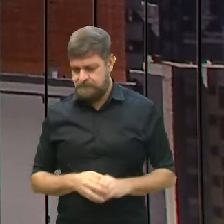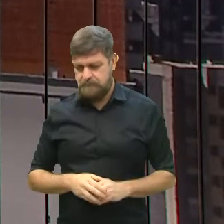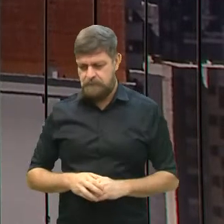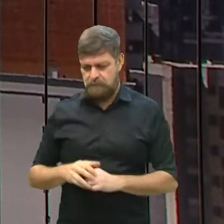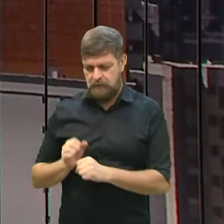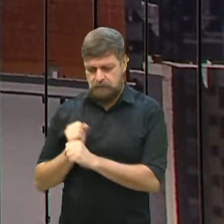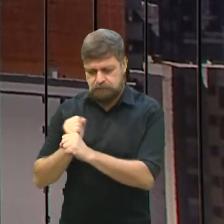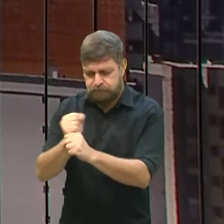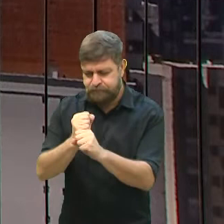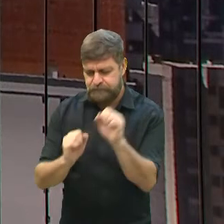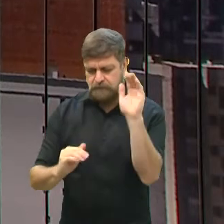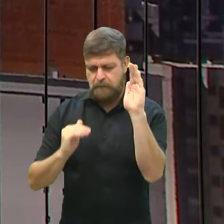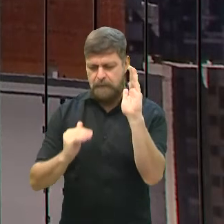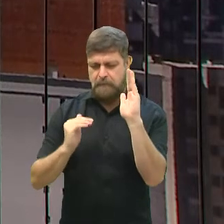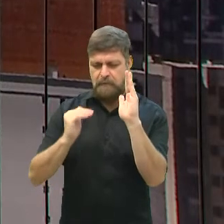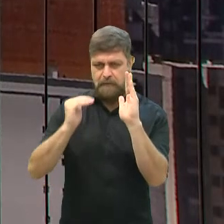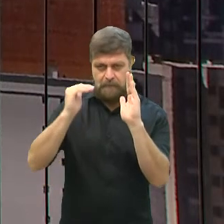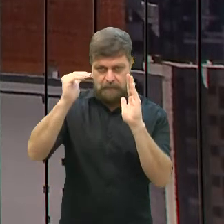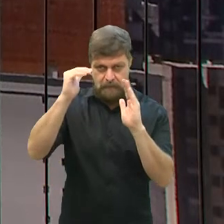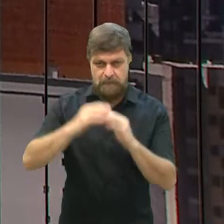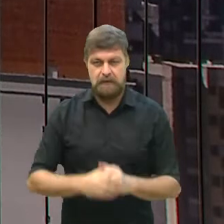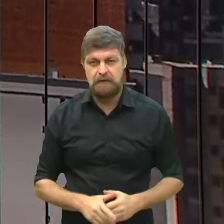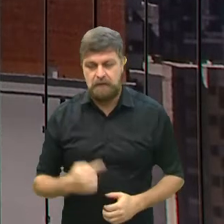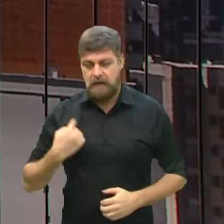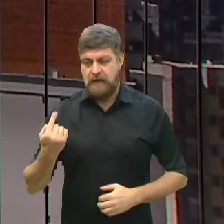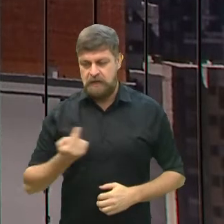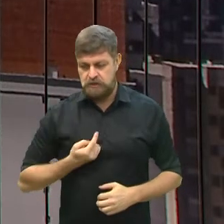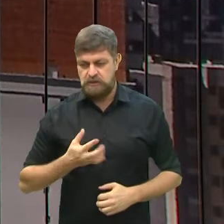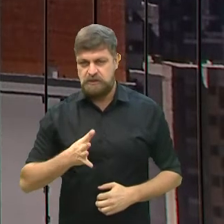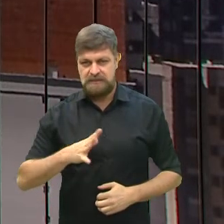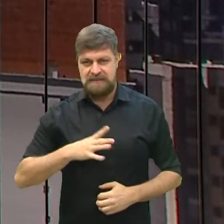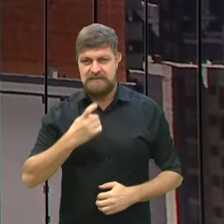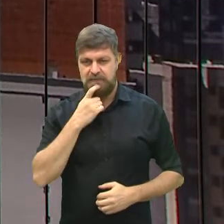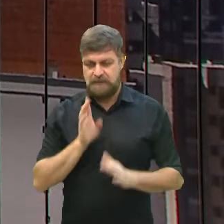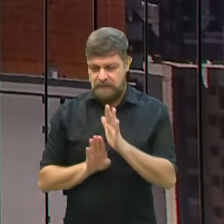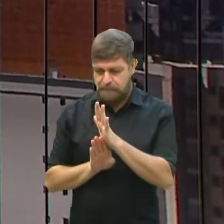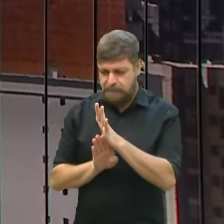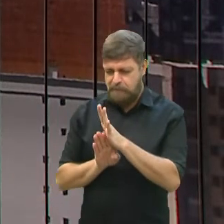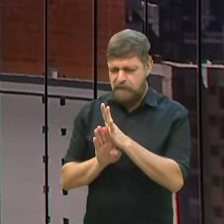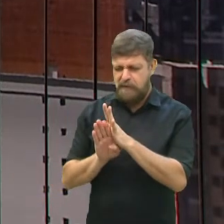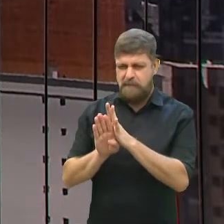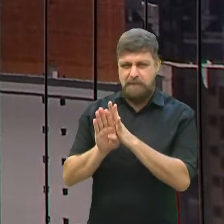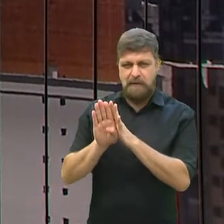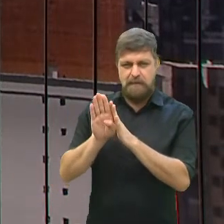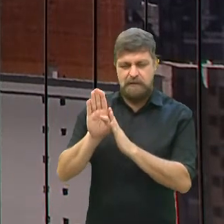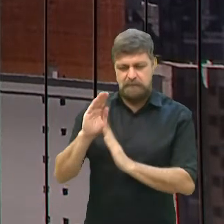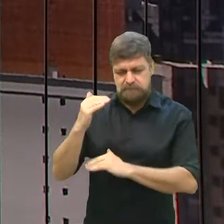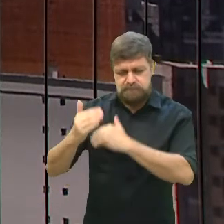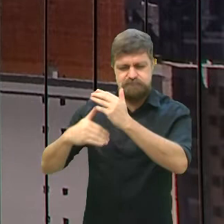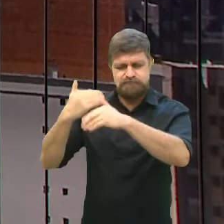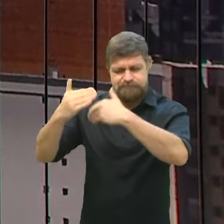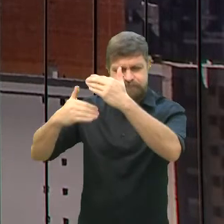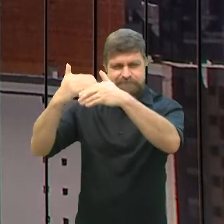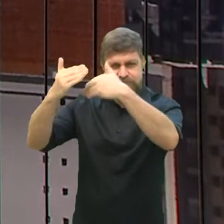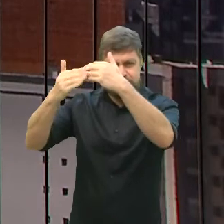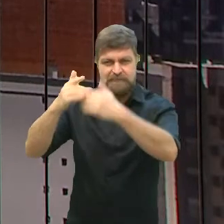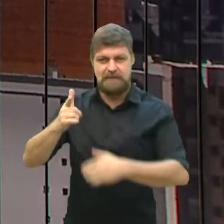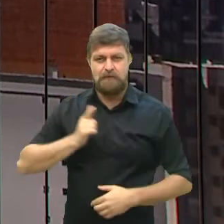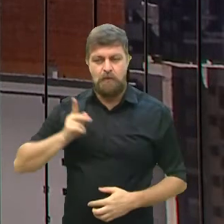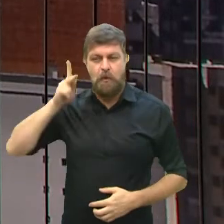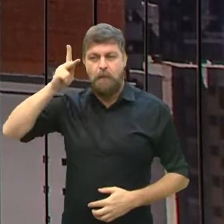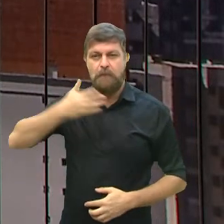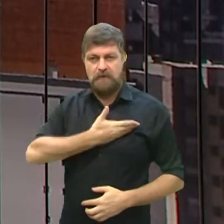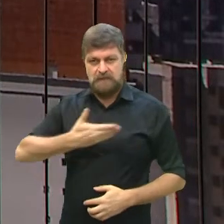rankings, que deve ser anual a partir de agora, a gente possa ir galgar alguns pontinhos a mais, quem sabe, com todas essas